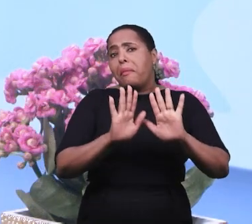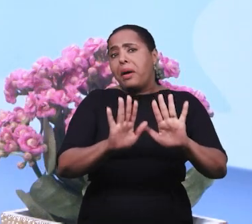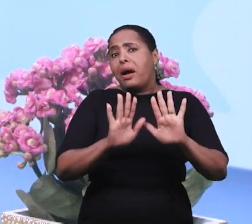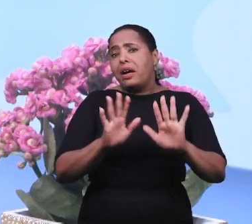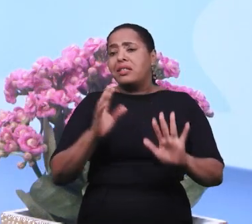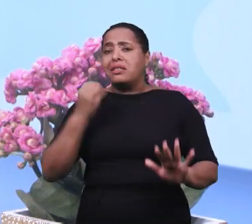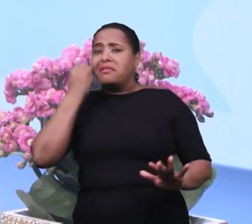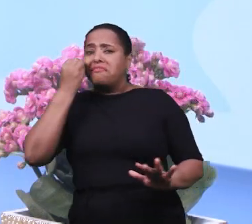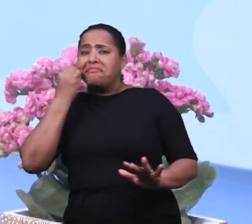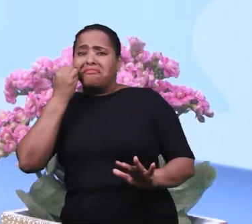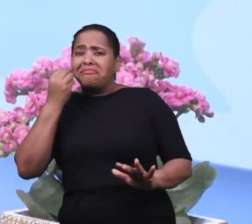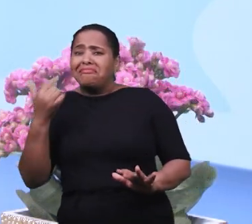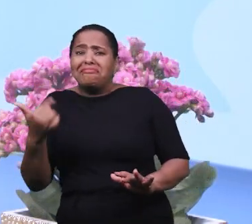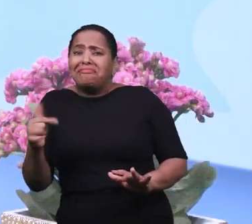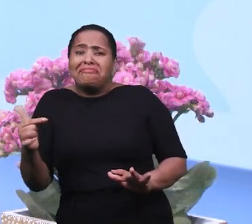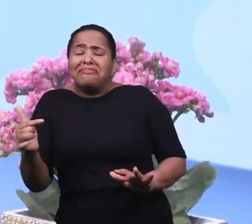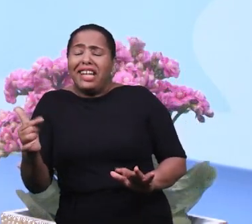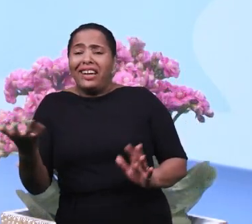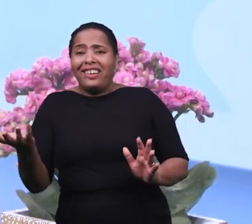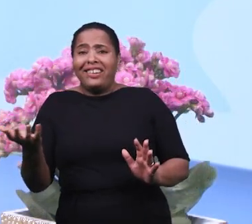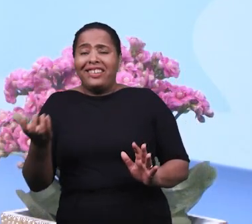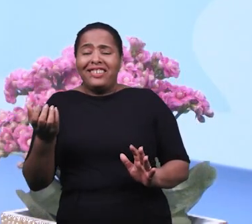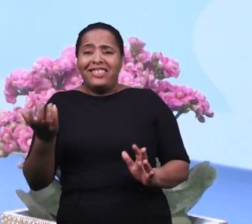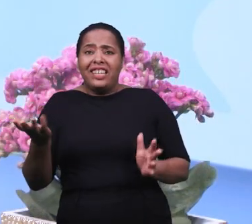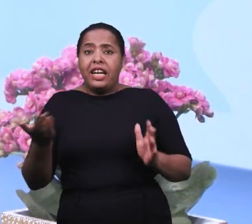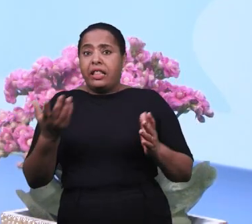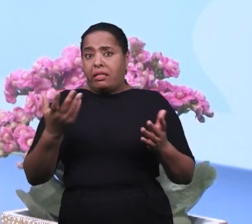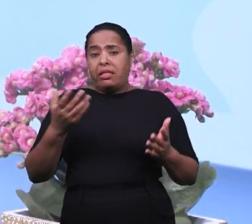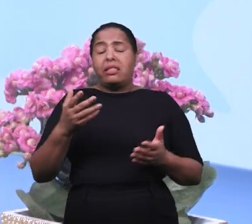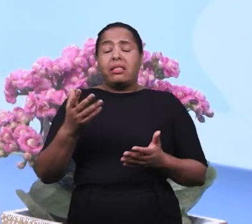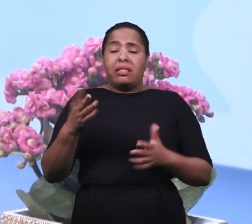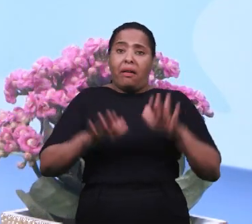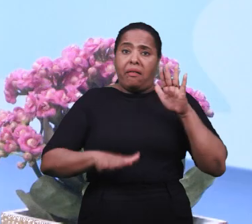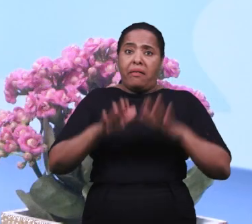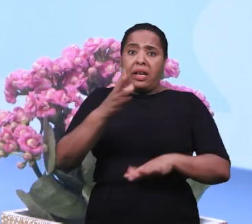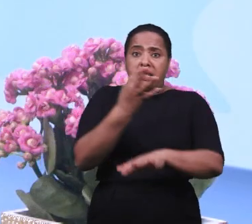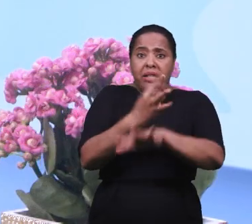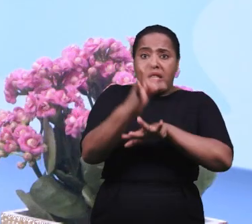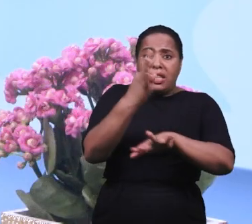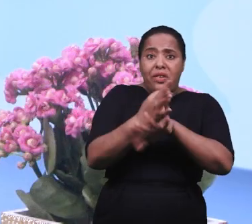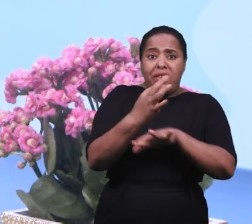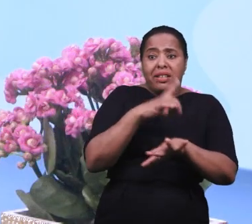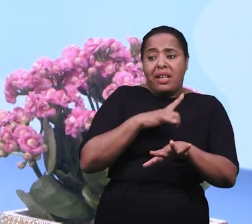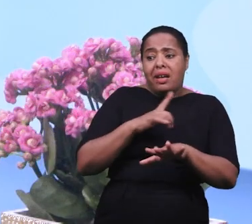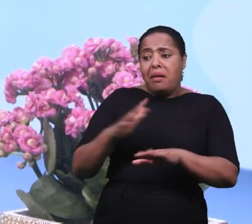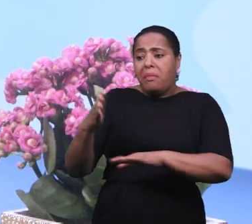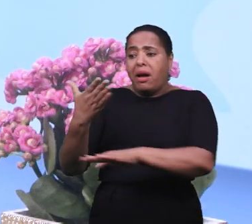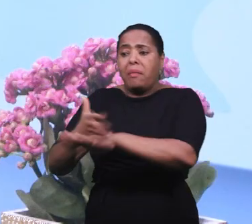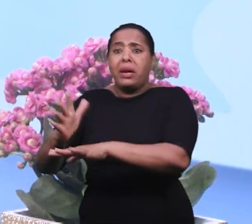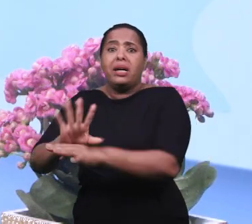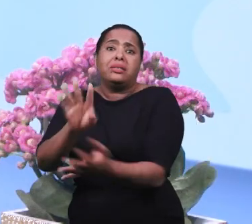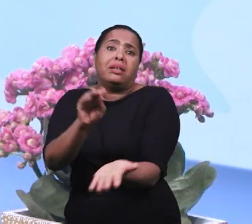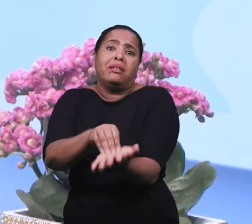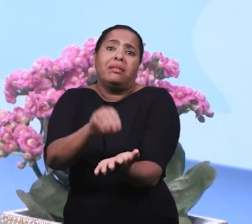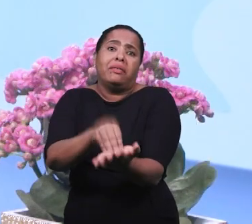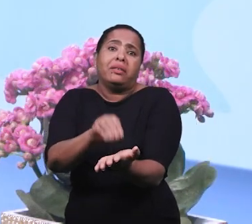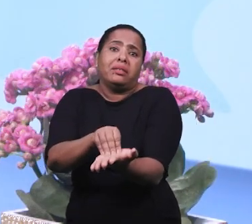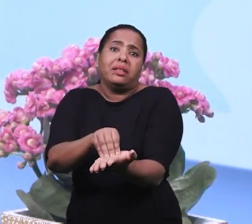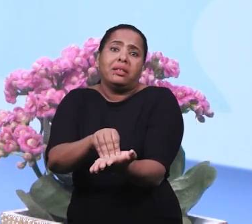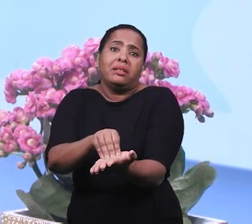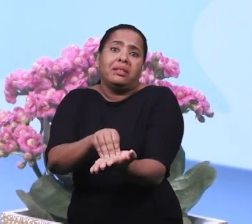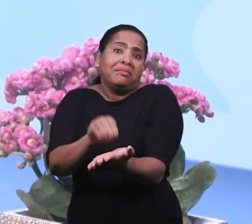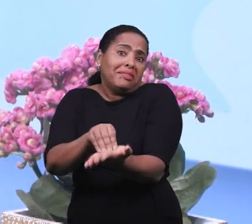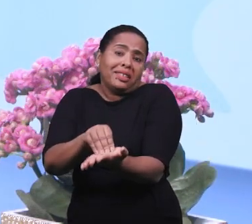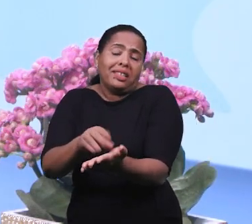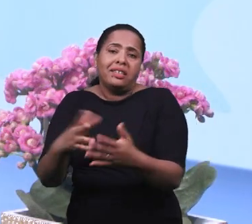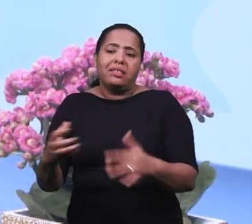vivência, não viveram ainda. Às vezes ela tem até a teoria, mas na prática elas não têm, porque elas ainda não viveram. Então é